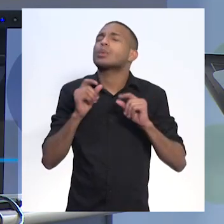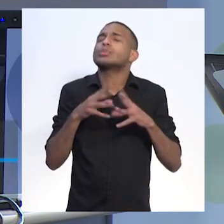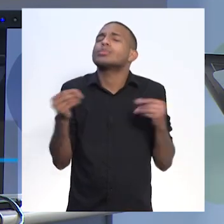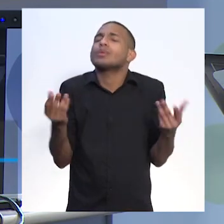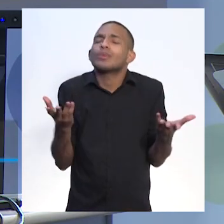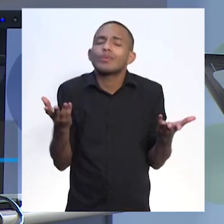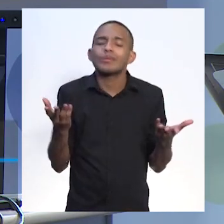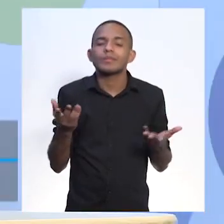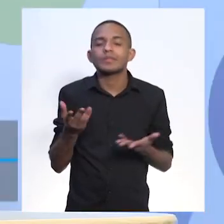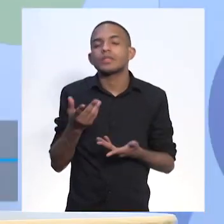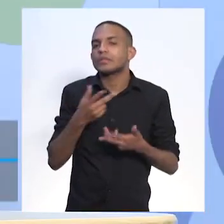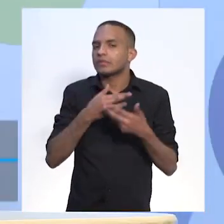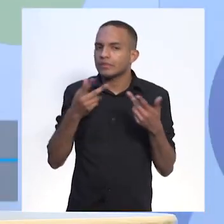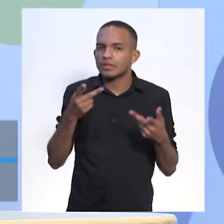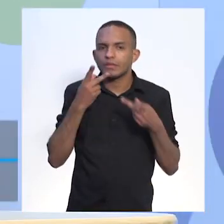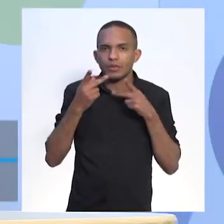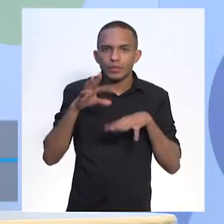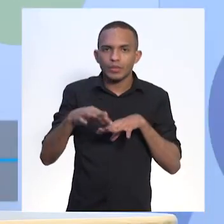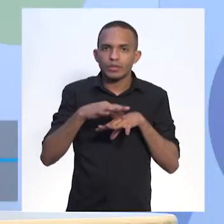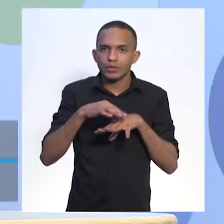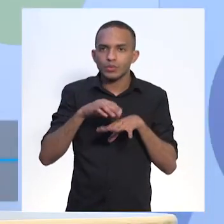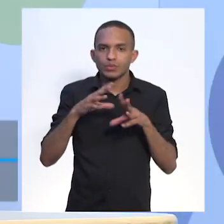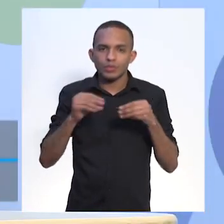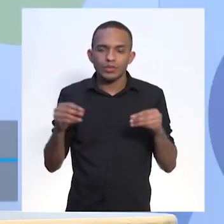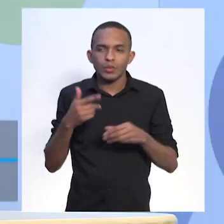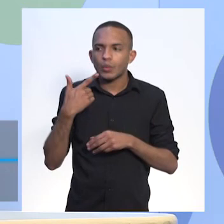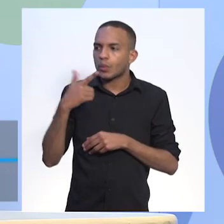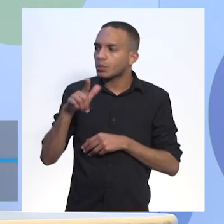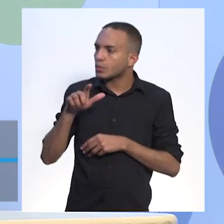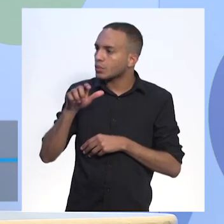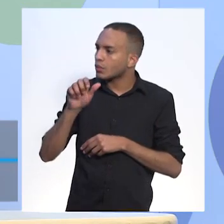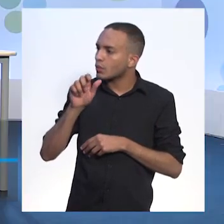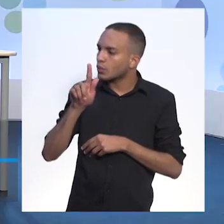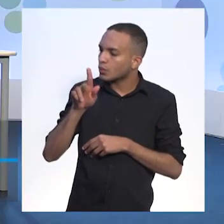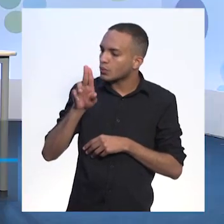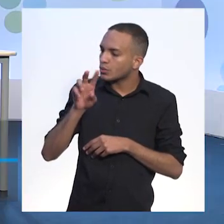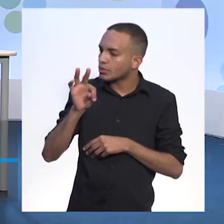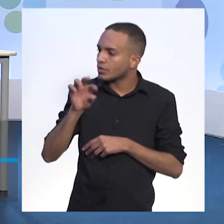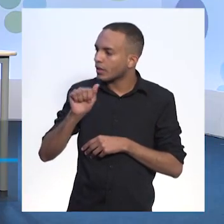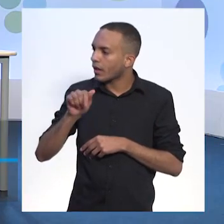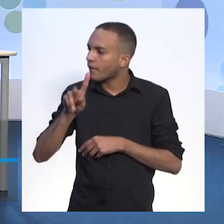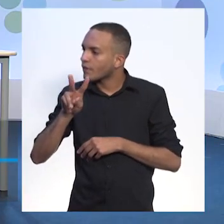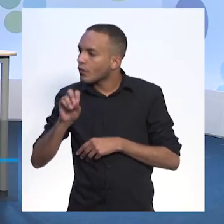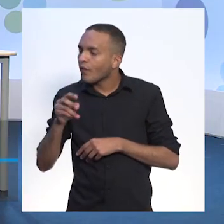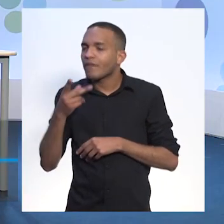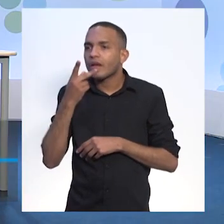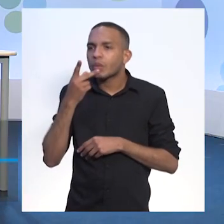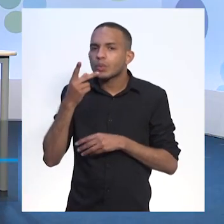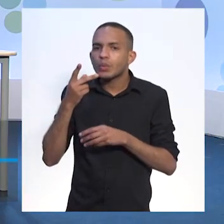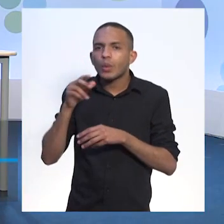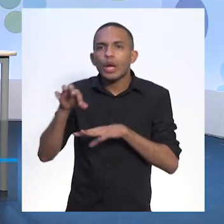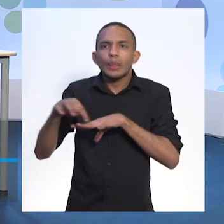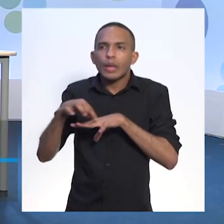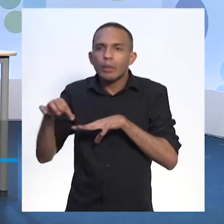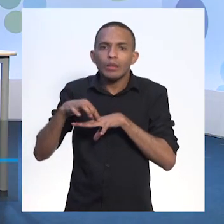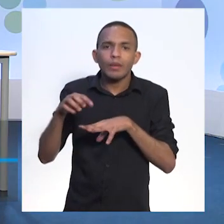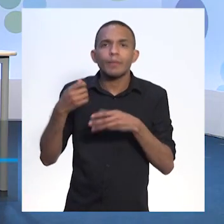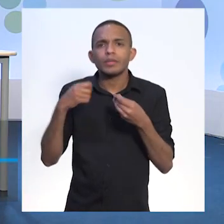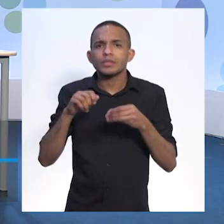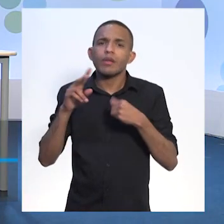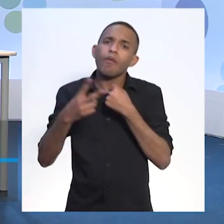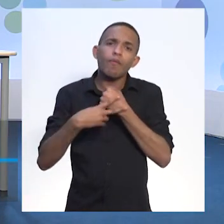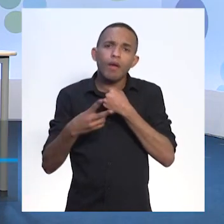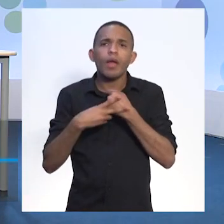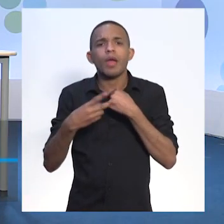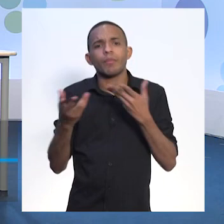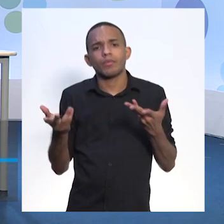colocaram que o anel sumiu. O Gustavo, o anel. O anel o quê, gente? Tem que ter pelo menos o verbo aí, né? Poxa, vamos juntar aí, né?